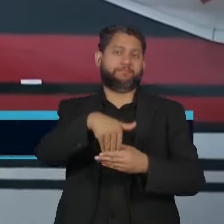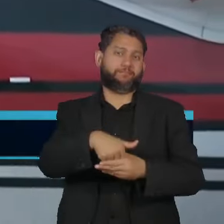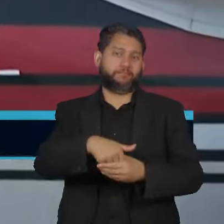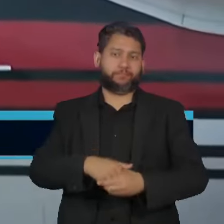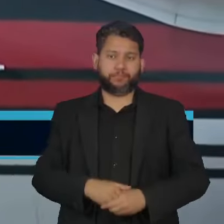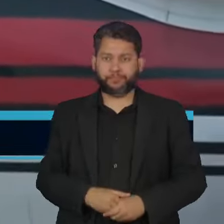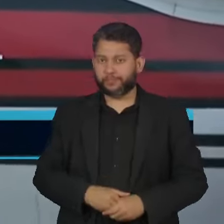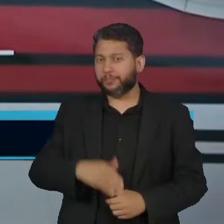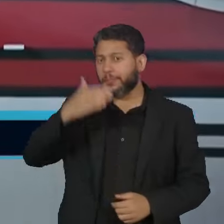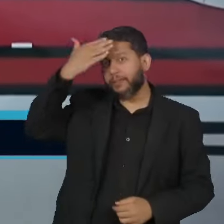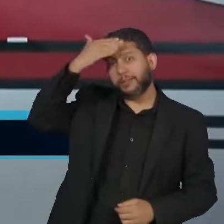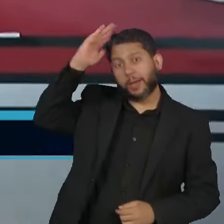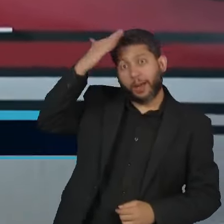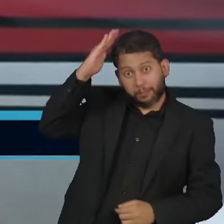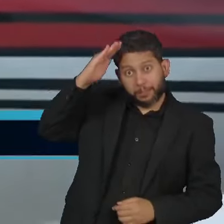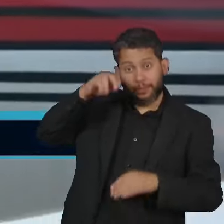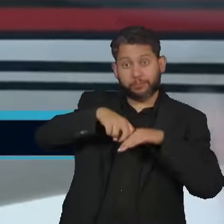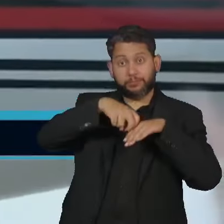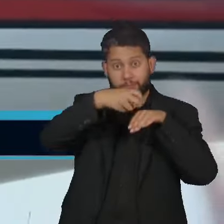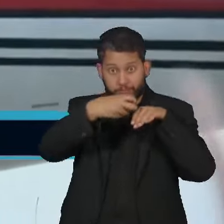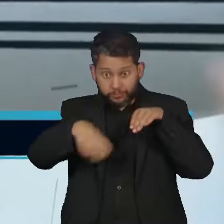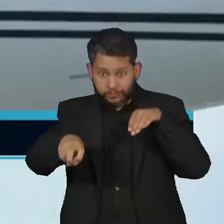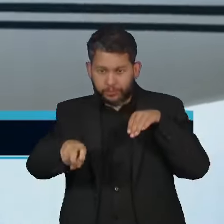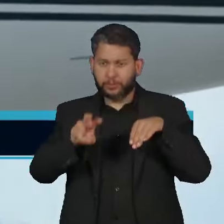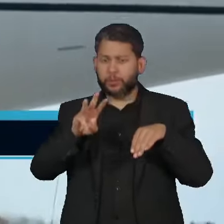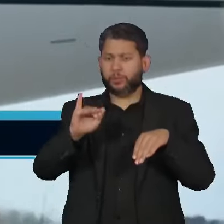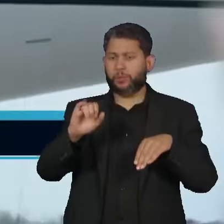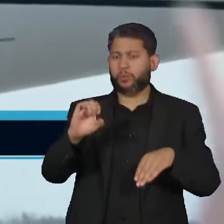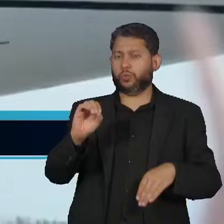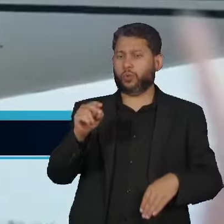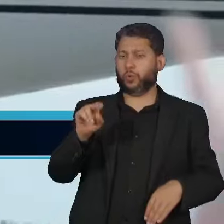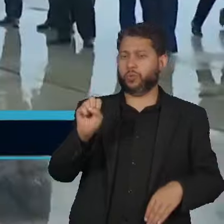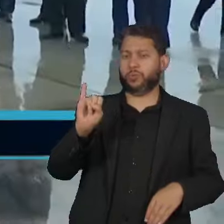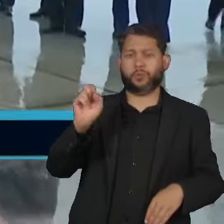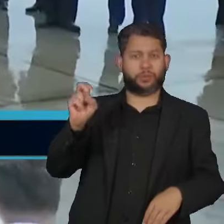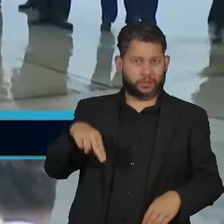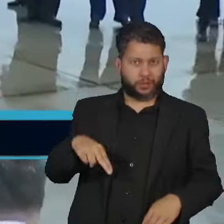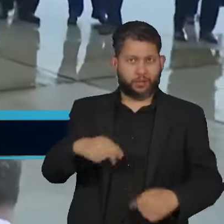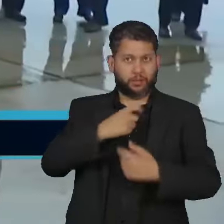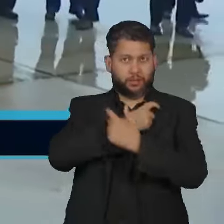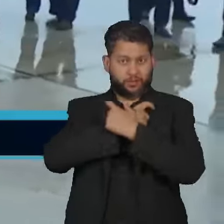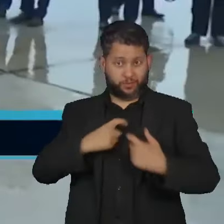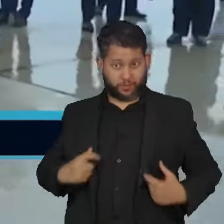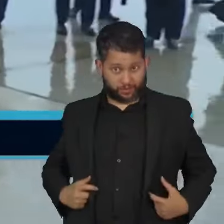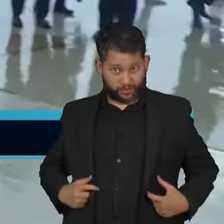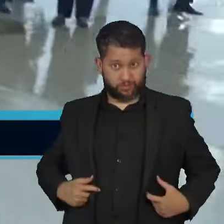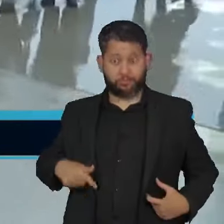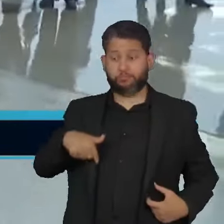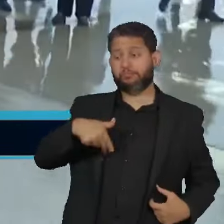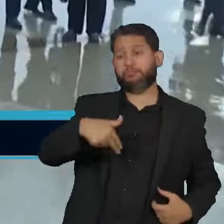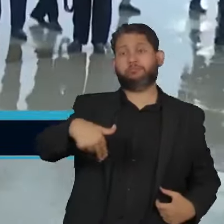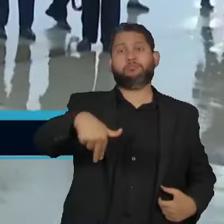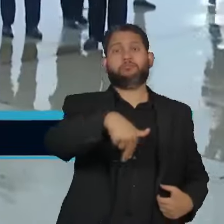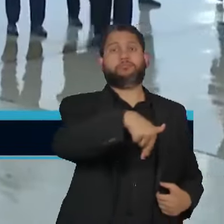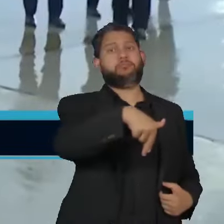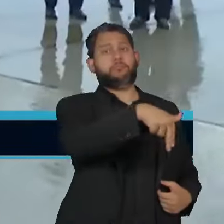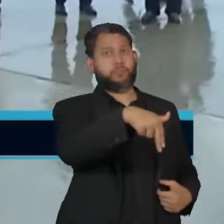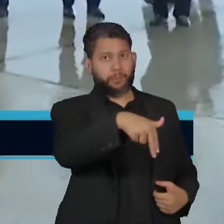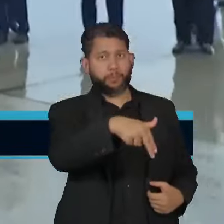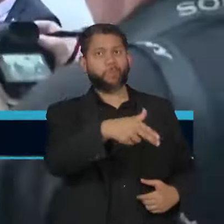Donald Trump desembarcou no estado do Wisconsin. Vestido com um colete de gari, desceu do avião, cruzou a pista do aeroporto